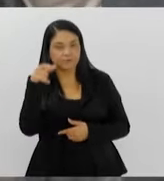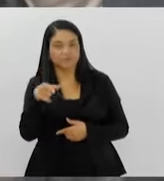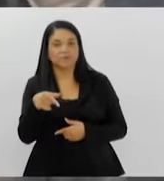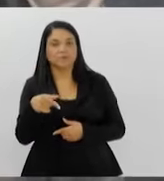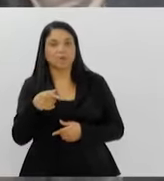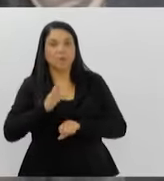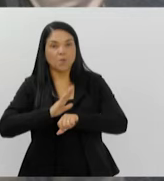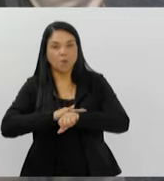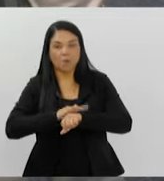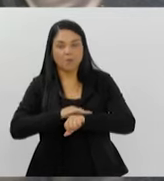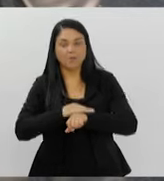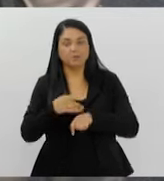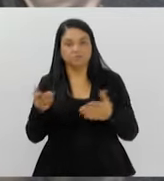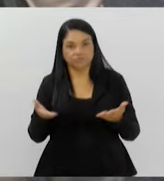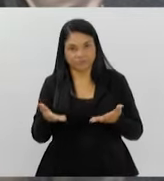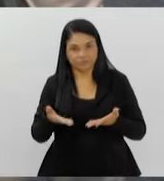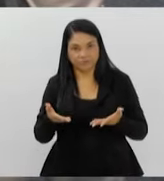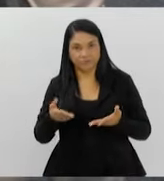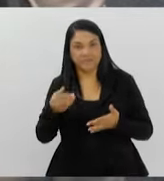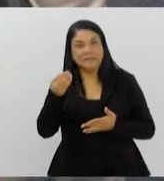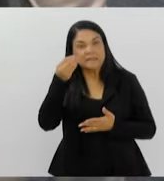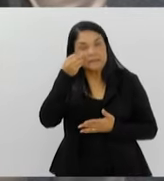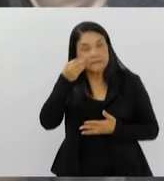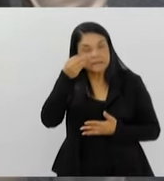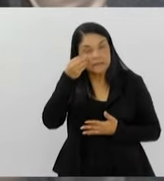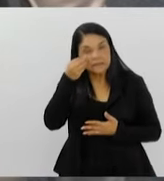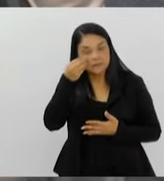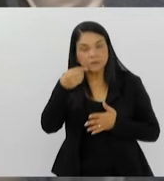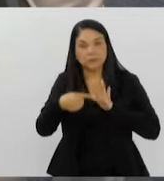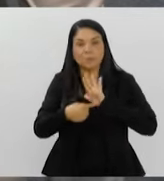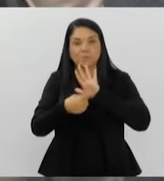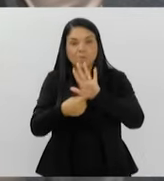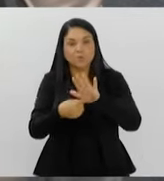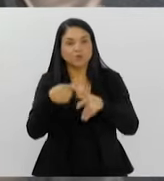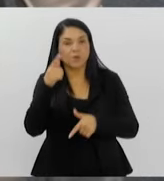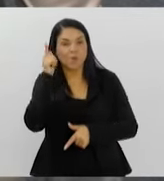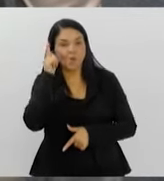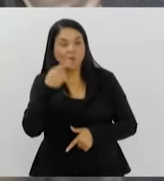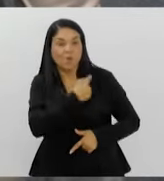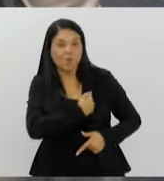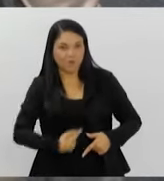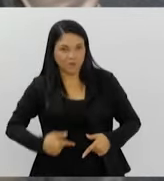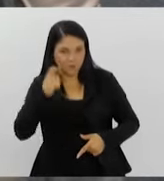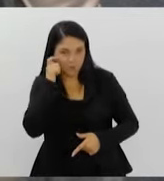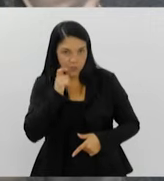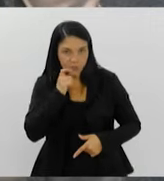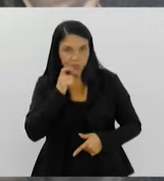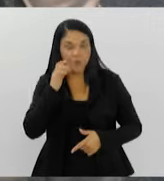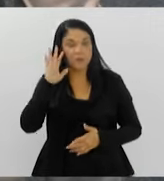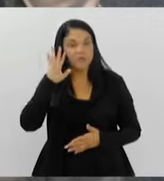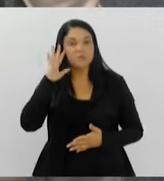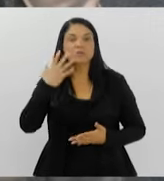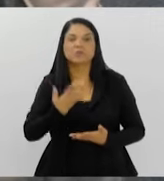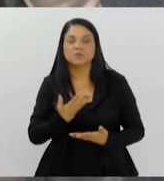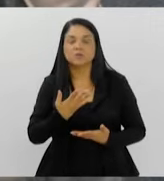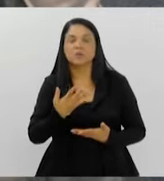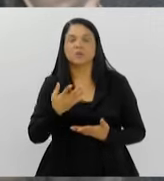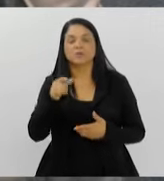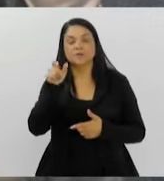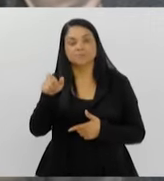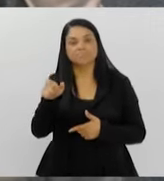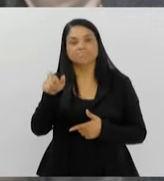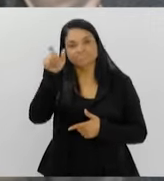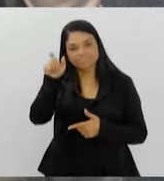aqui tentando trazer para o governador uma solução para que ele imediatamente